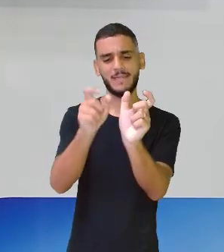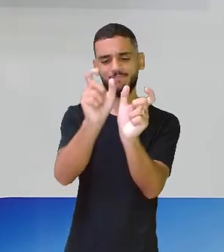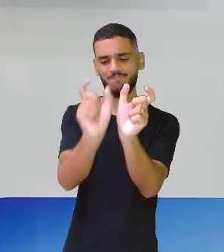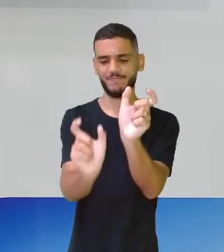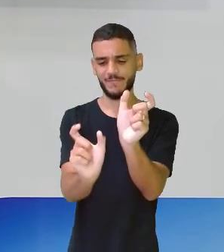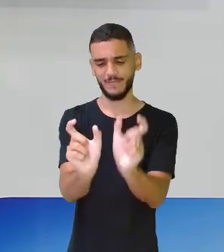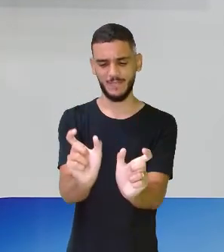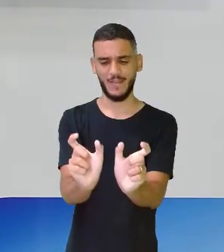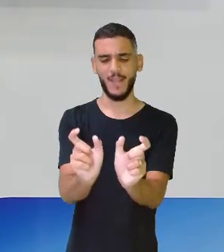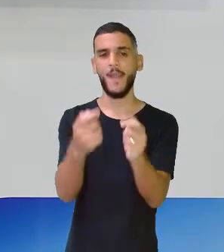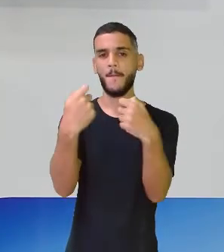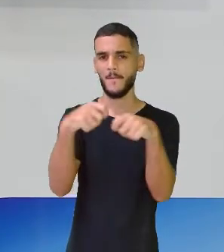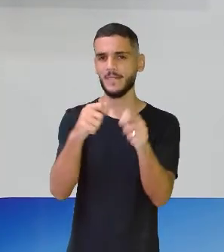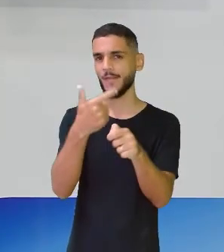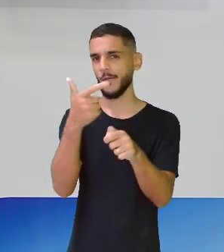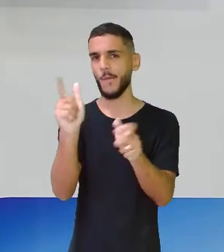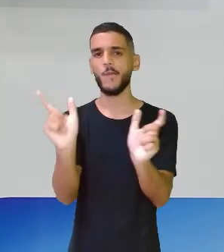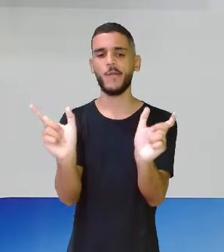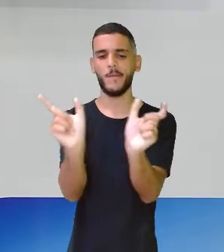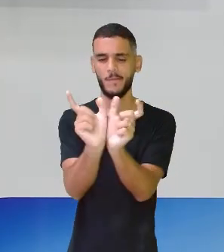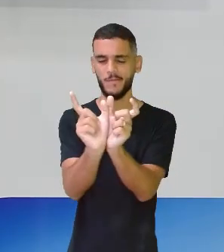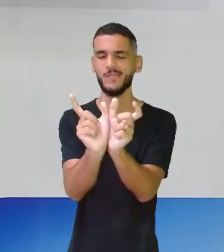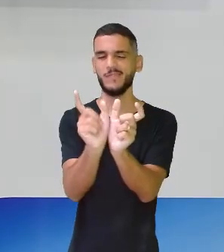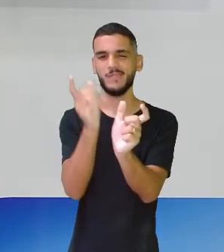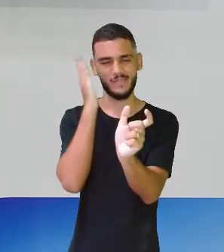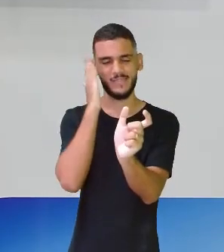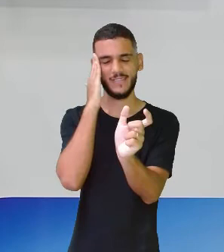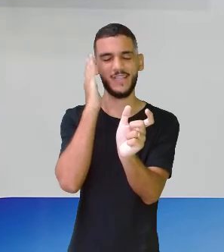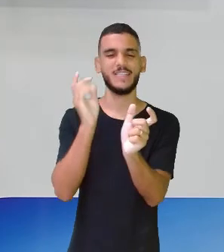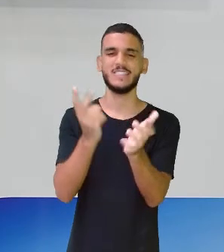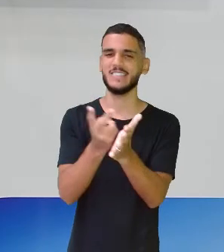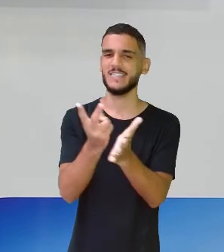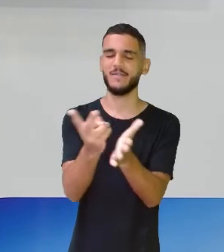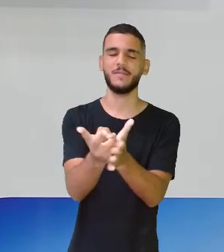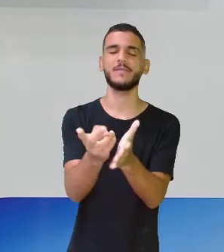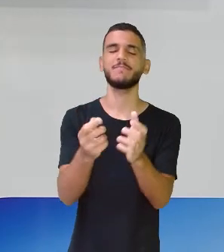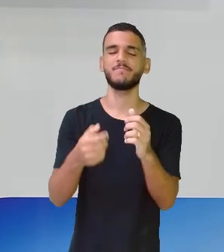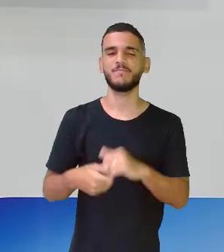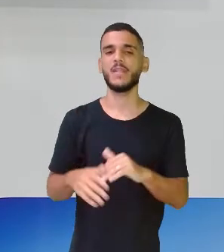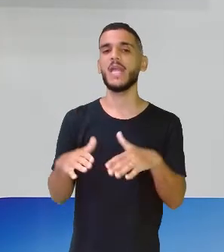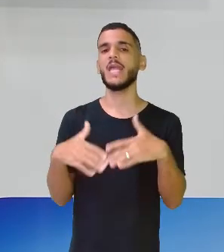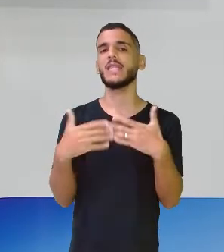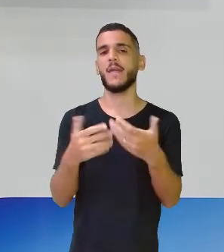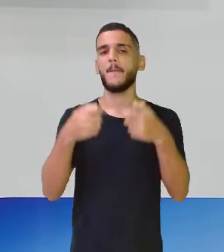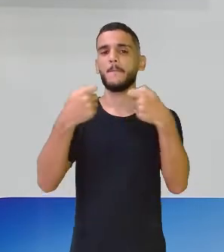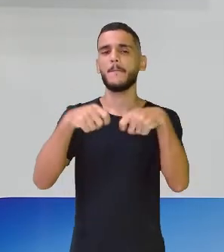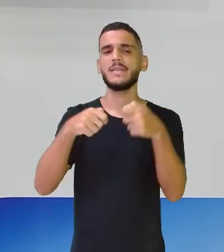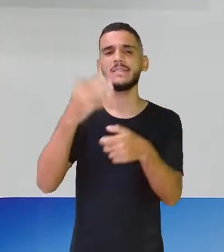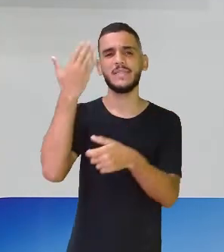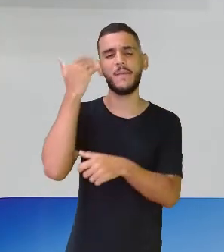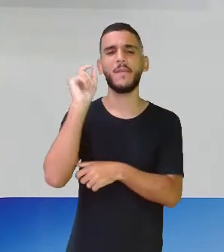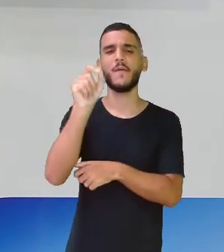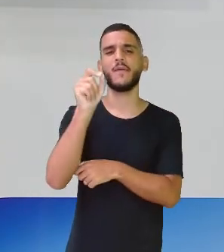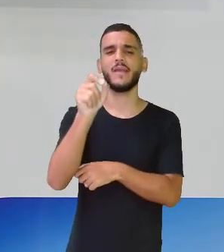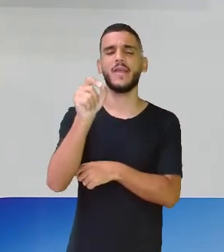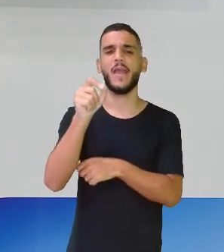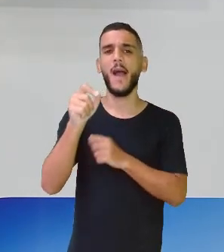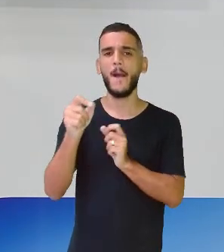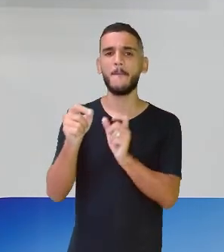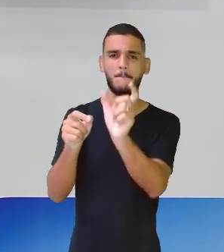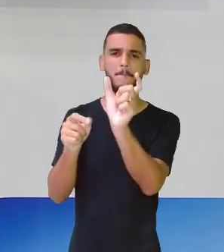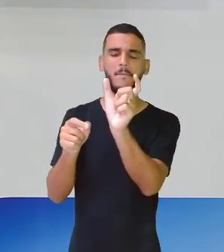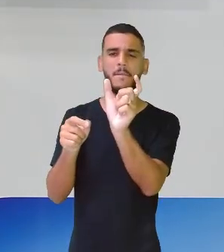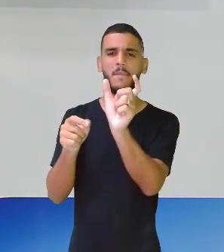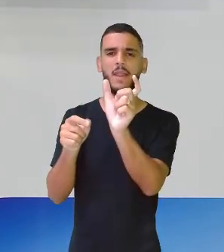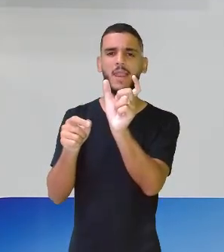derivada porque veio de outra palavra, de uma palavra primitiva. E aí a gente quer saber o quê? Qual é a palavra